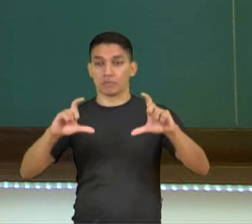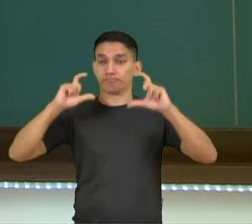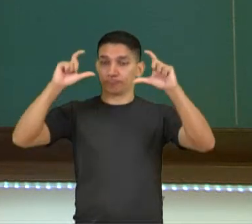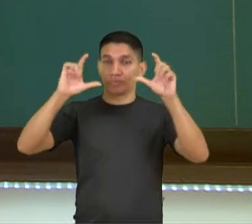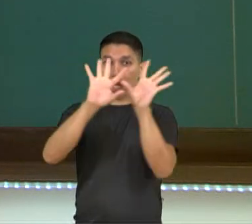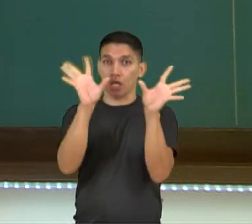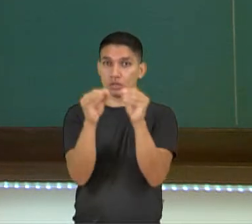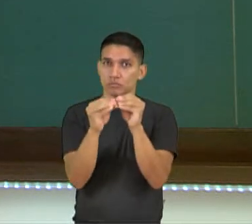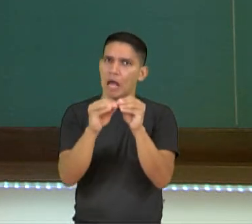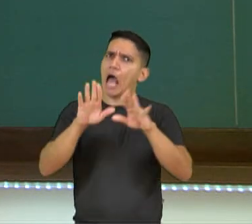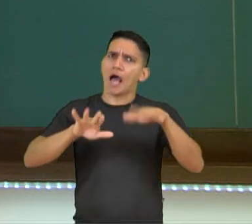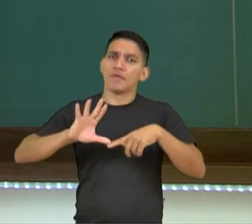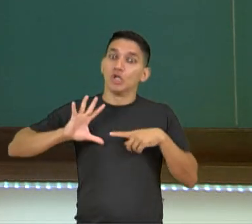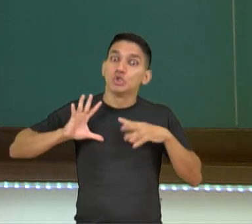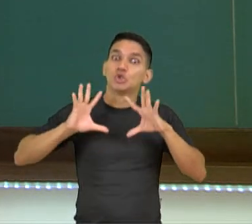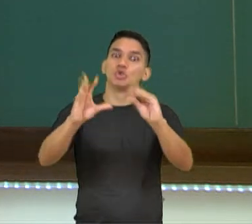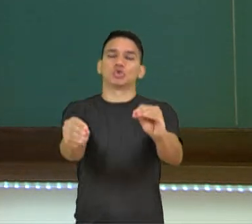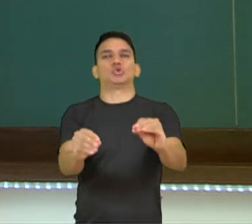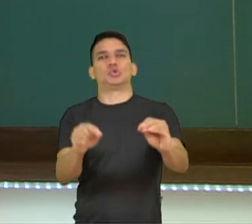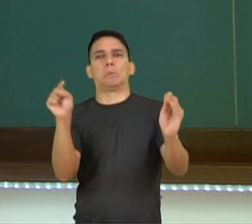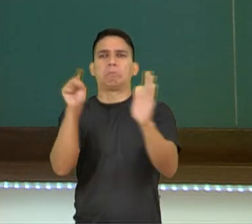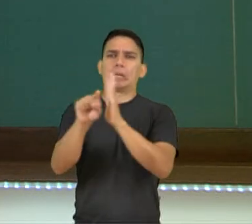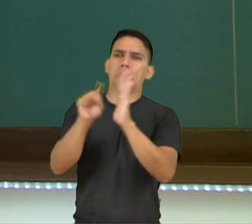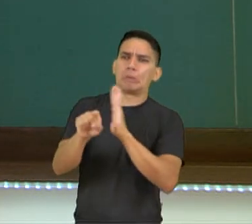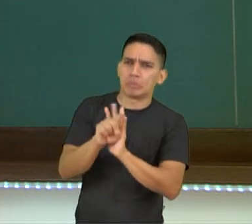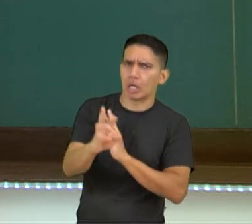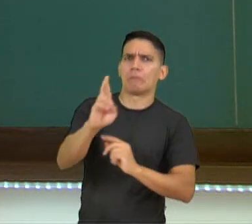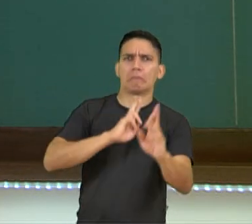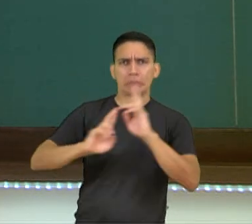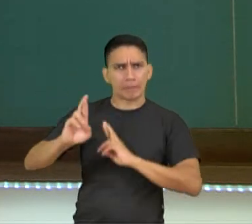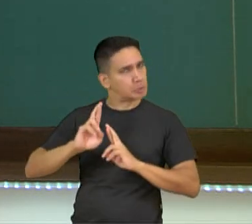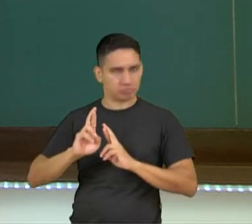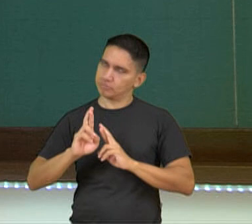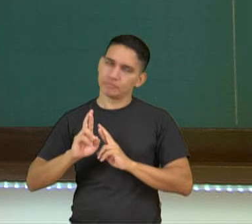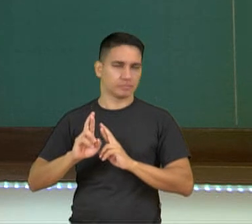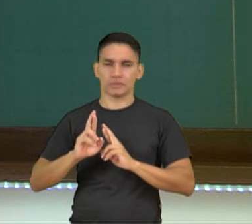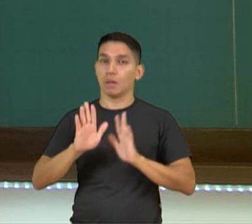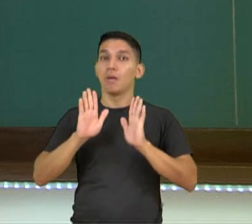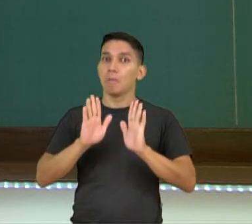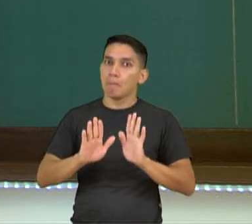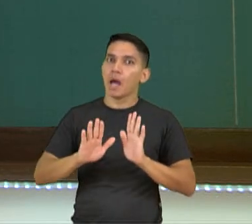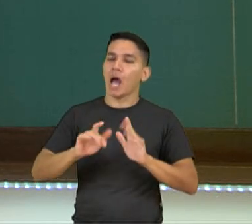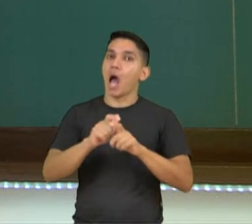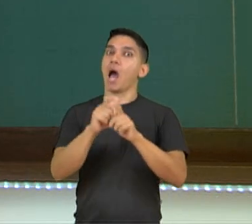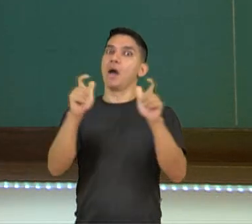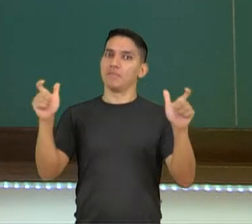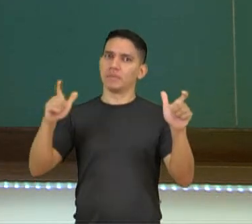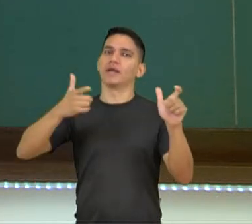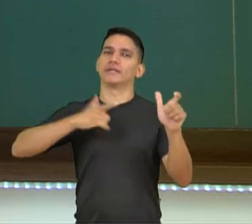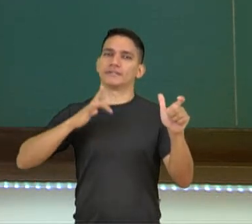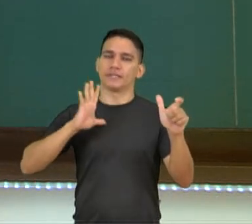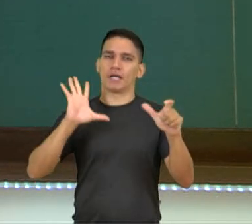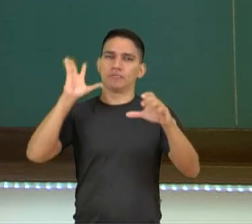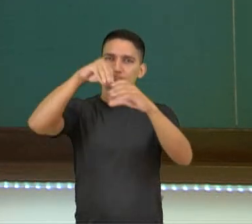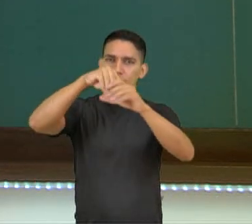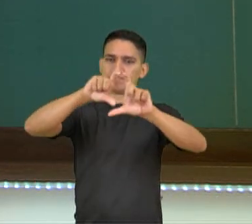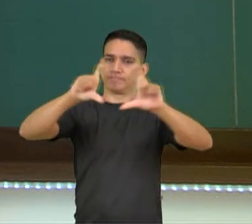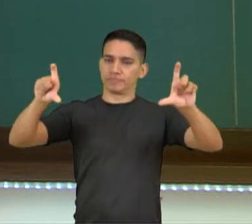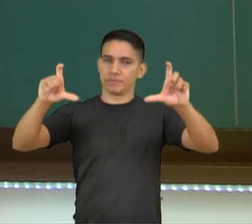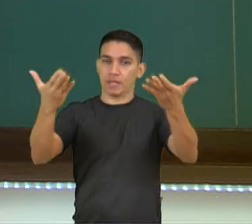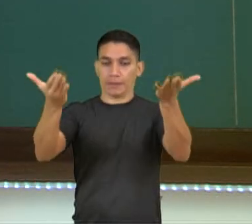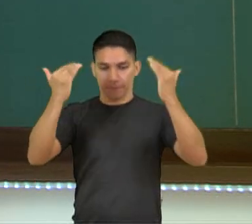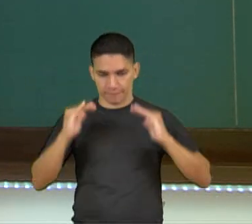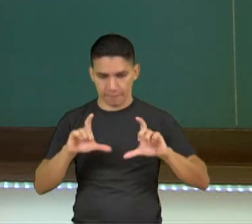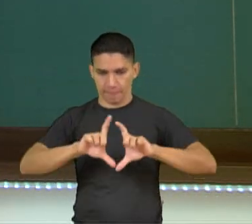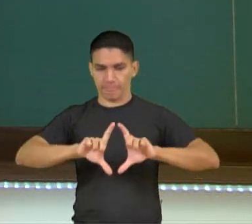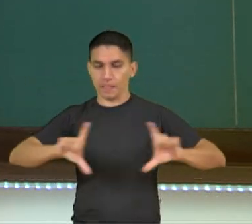Nem sempre o resumo vai responder a todas essas questões que eu coloquei aqui, mas geralmente ele apresenta a maioria delas, ok? E aí,